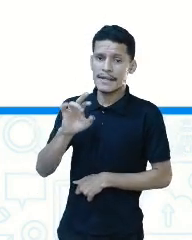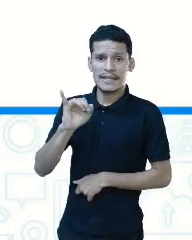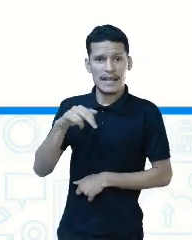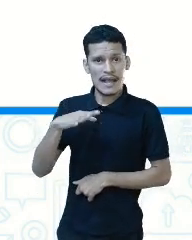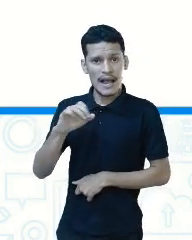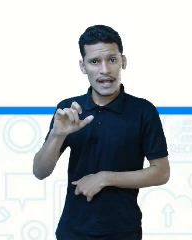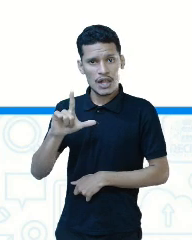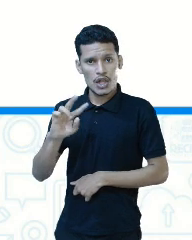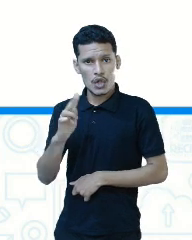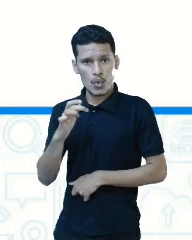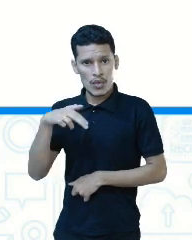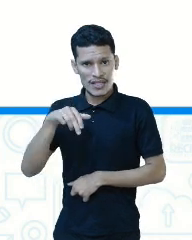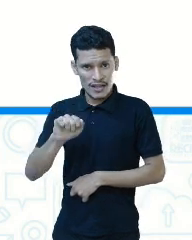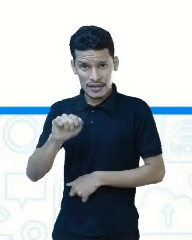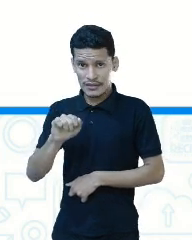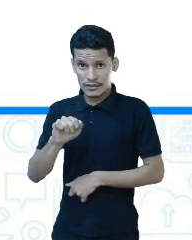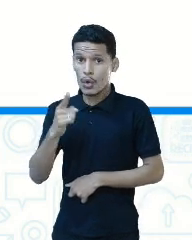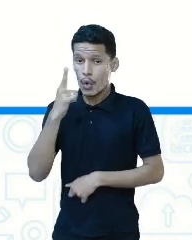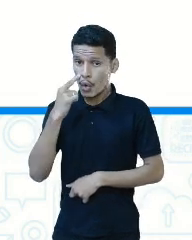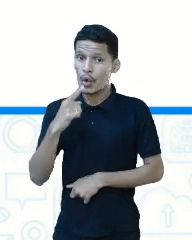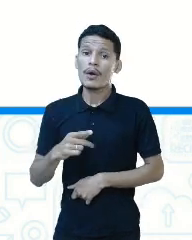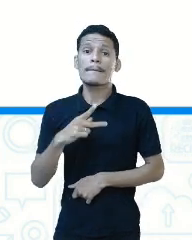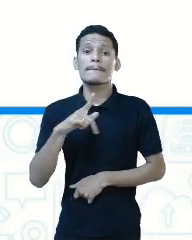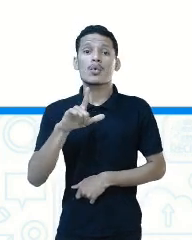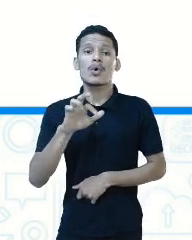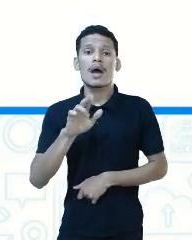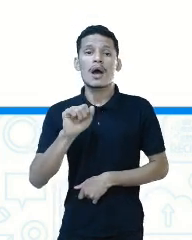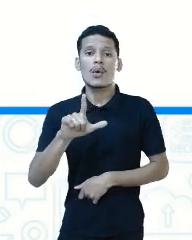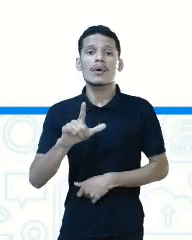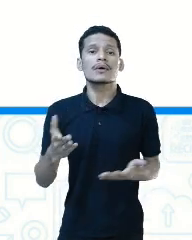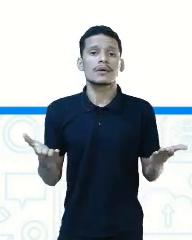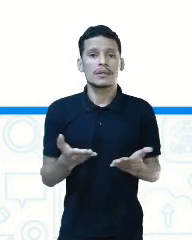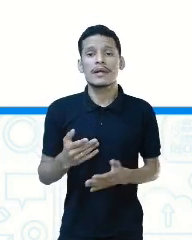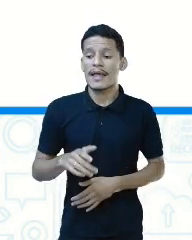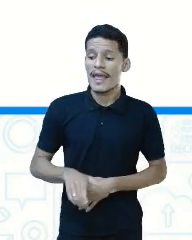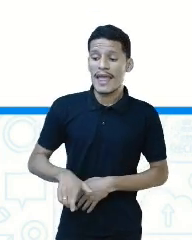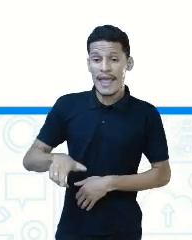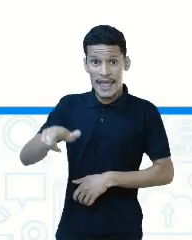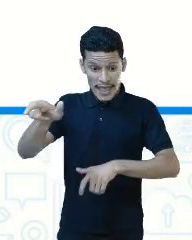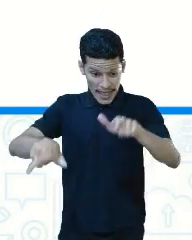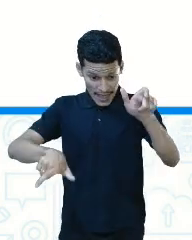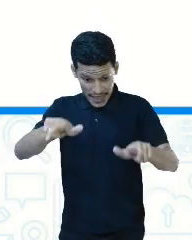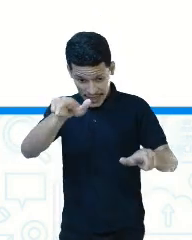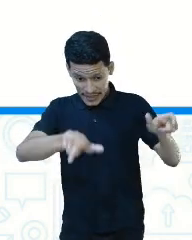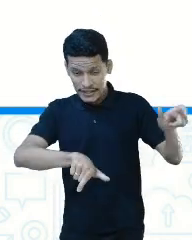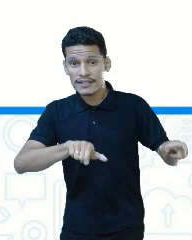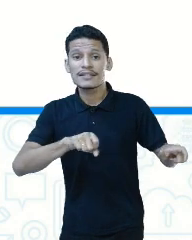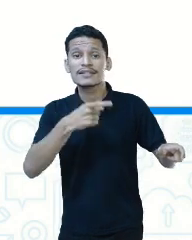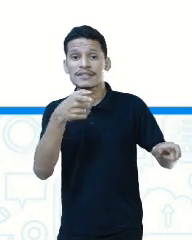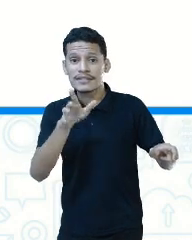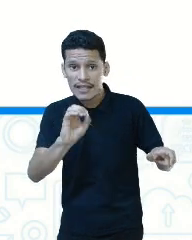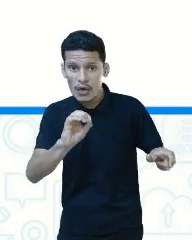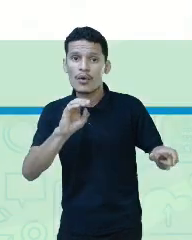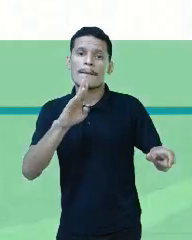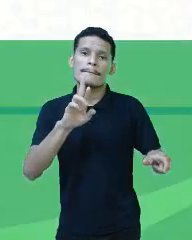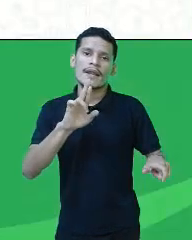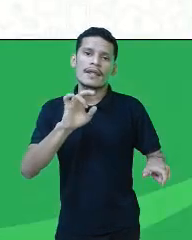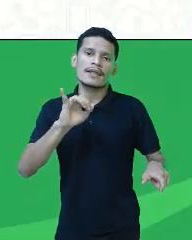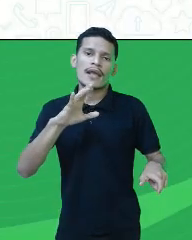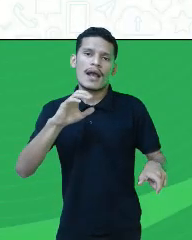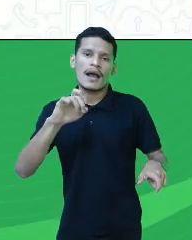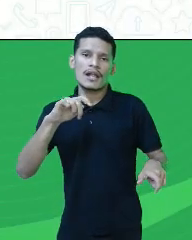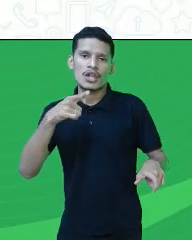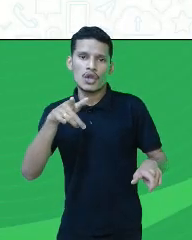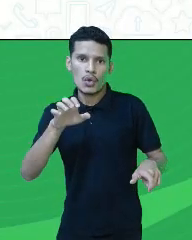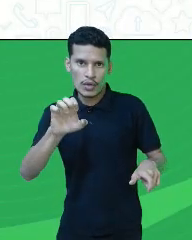plural agora. Eles são brincalhões. Elas são brincalhonas. Então,